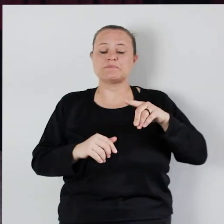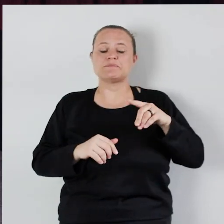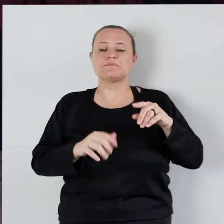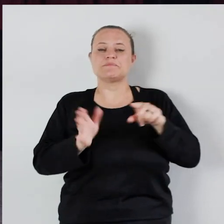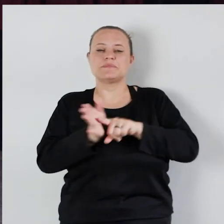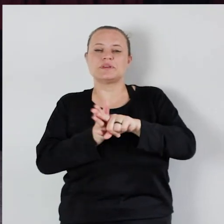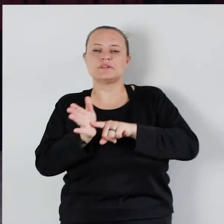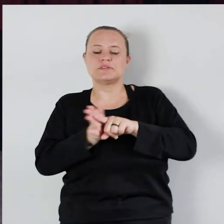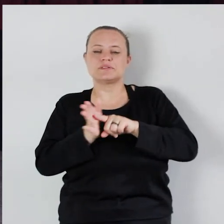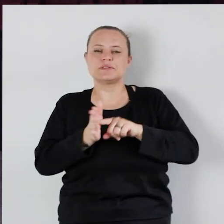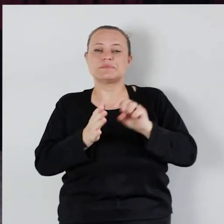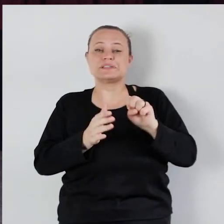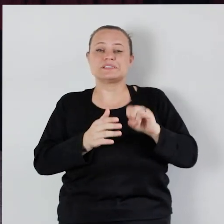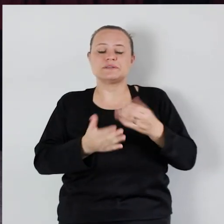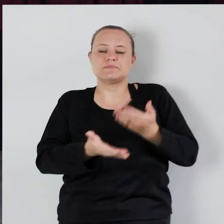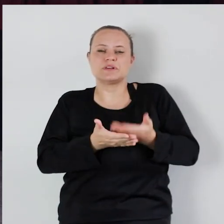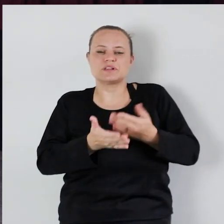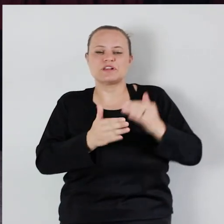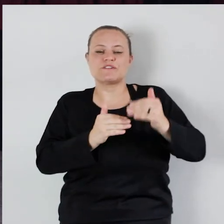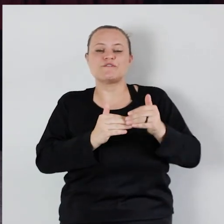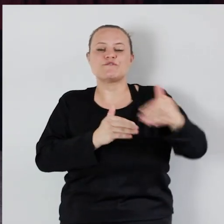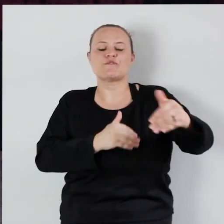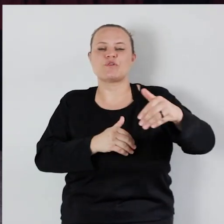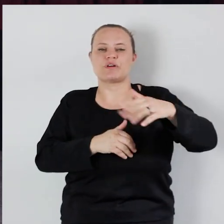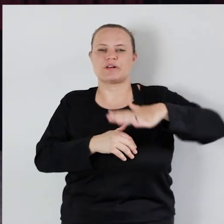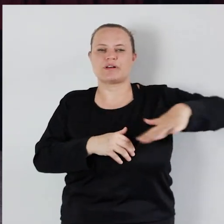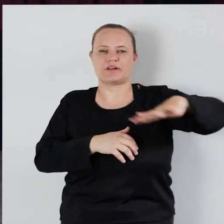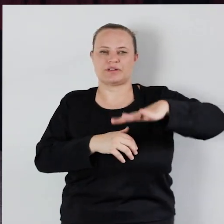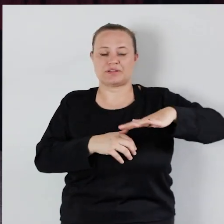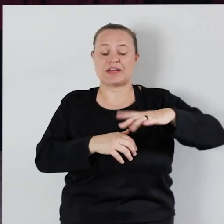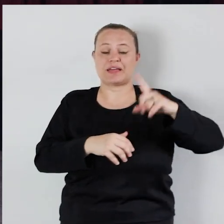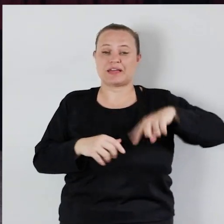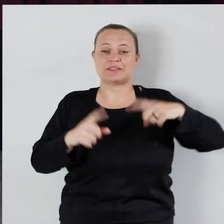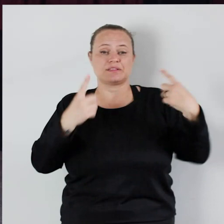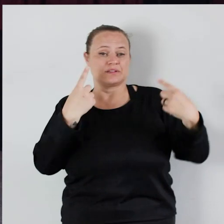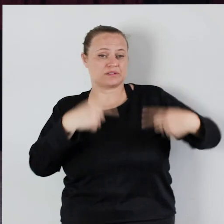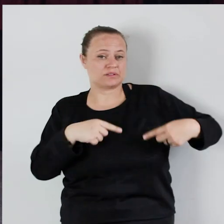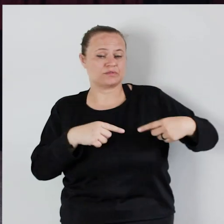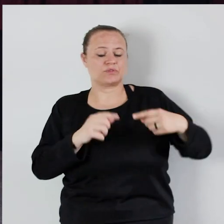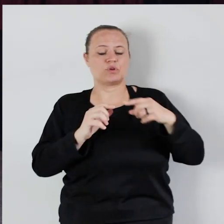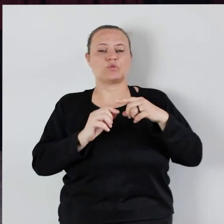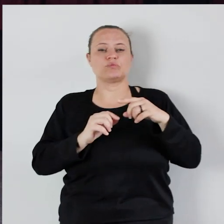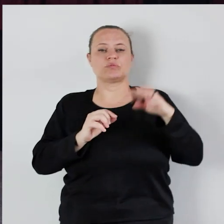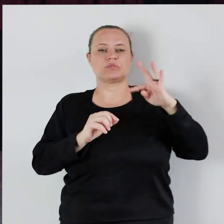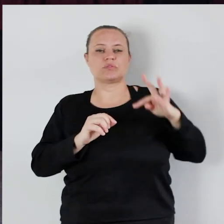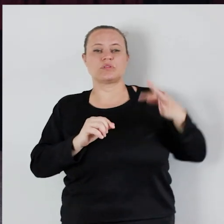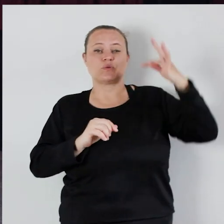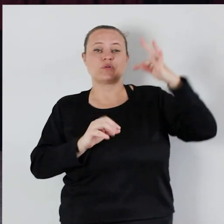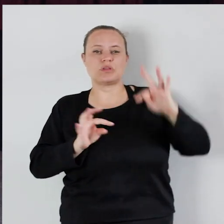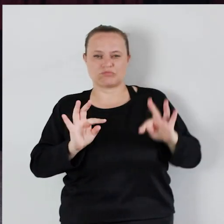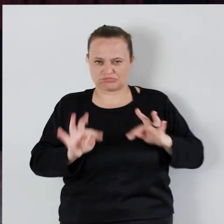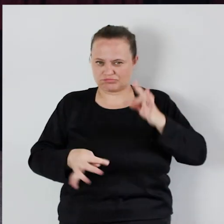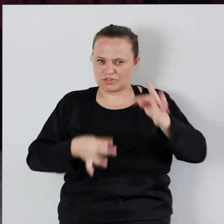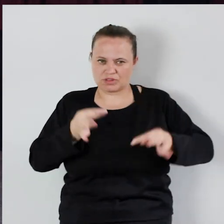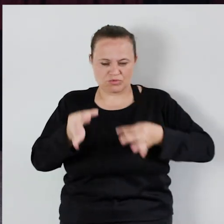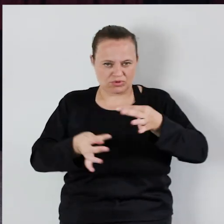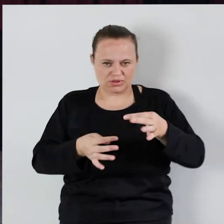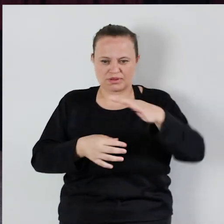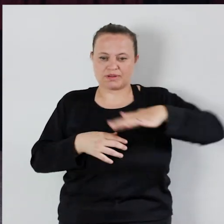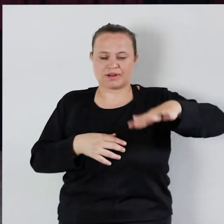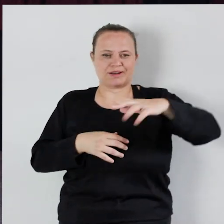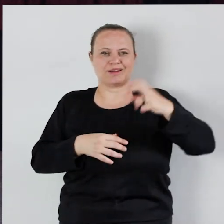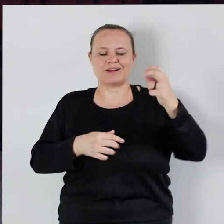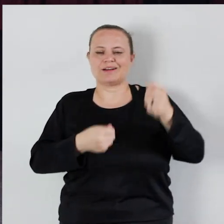no departamento, e também é uma pesquisa interessantíssima que o Fora do Eixo nos proporciona um grande